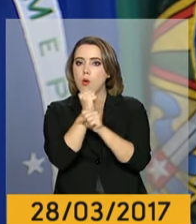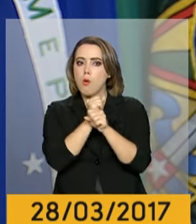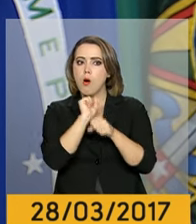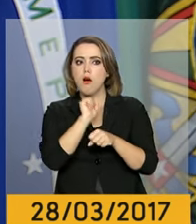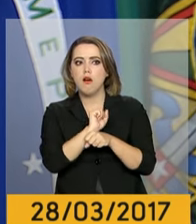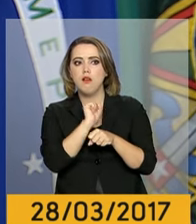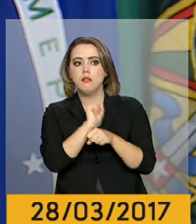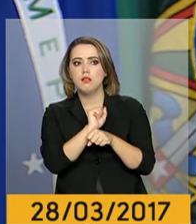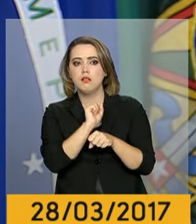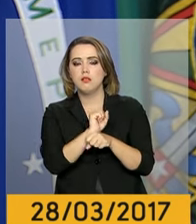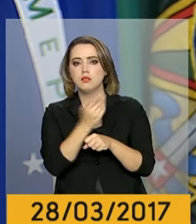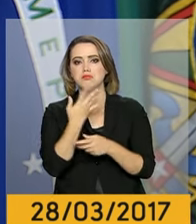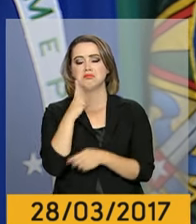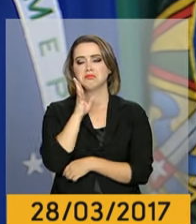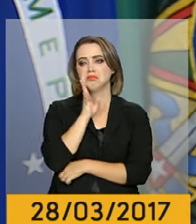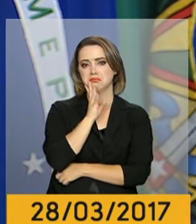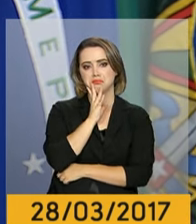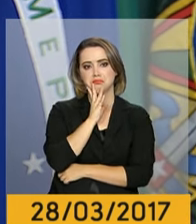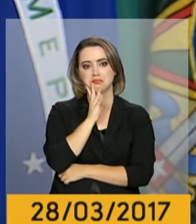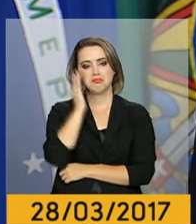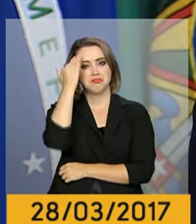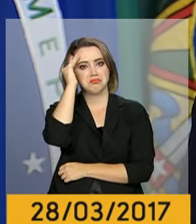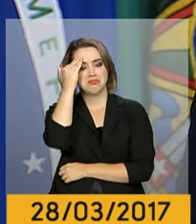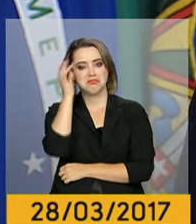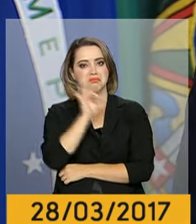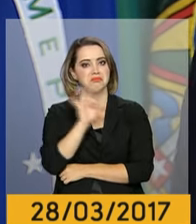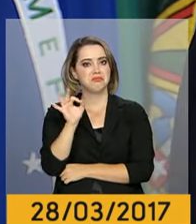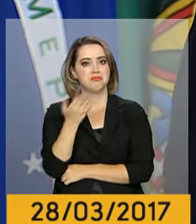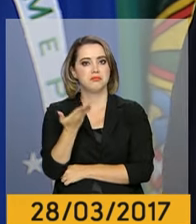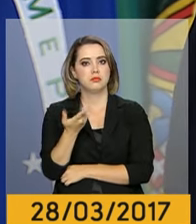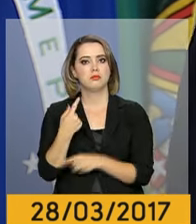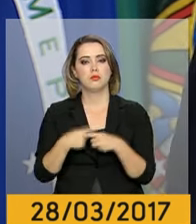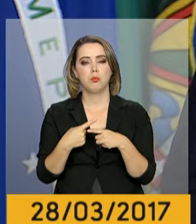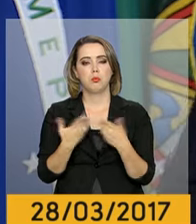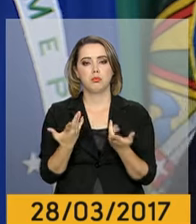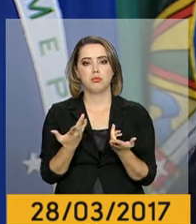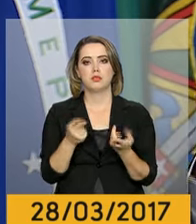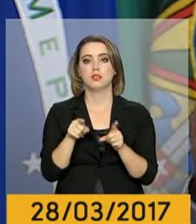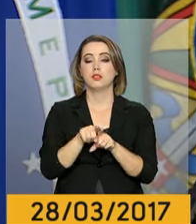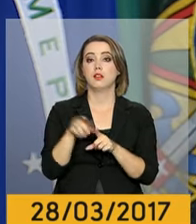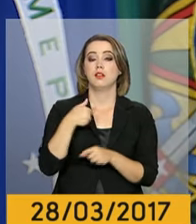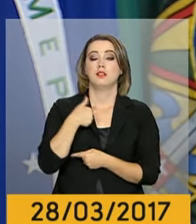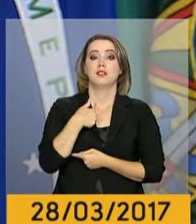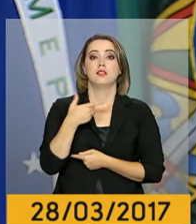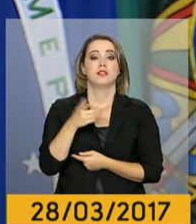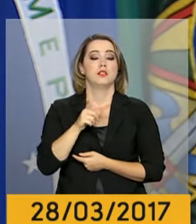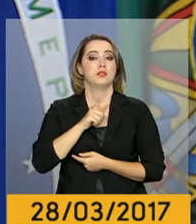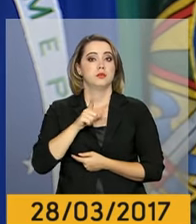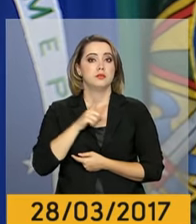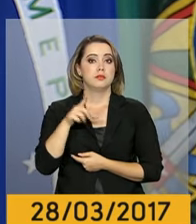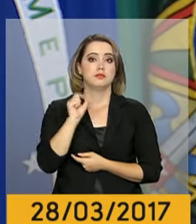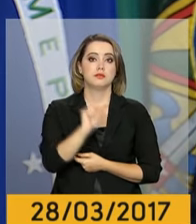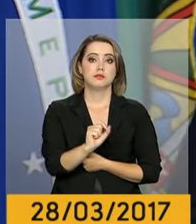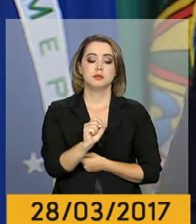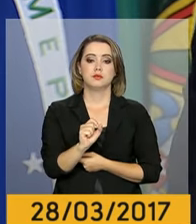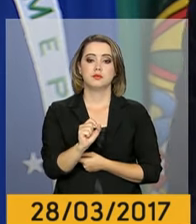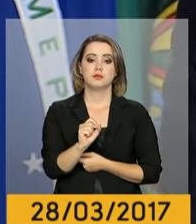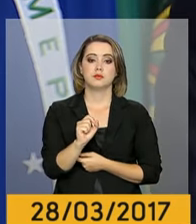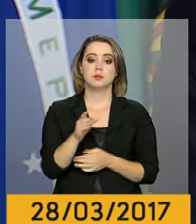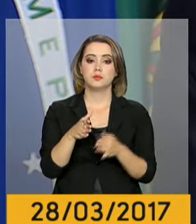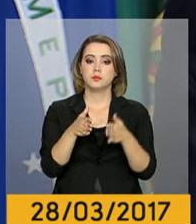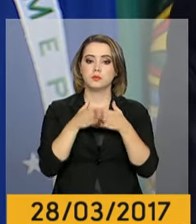consegui entender muito isso modo que eu tinha ao